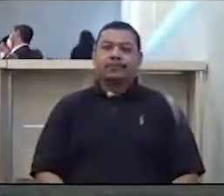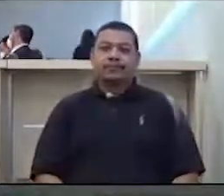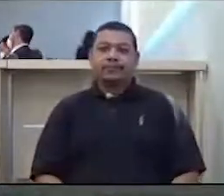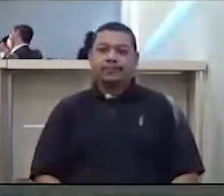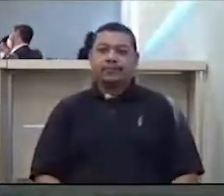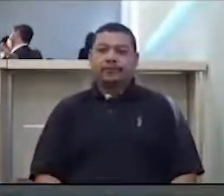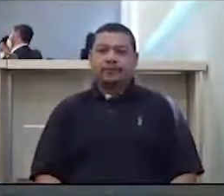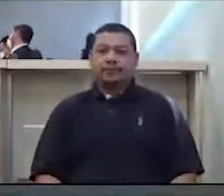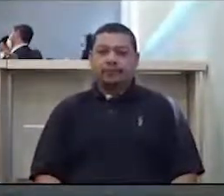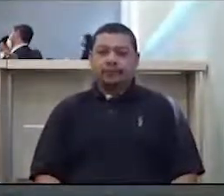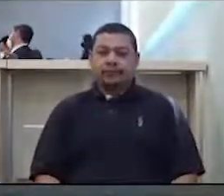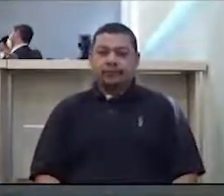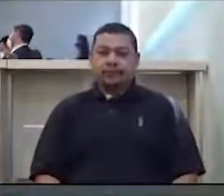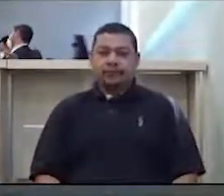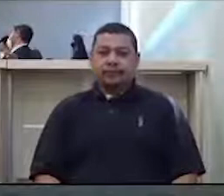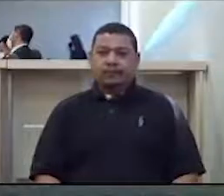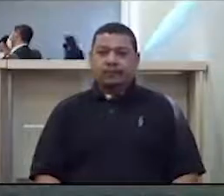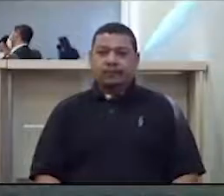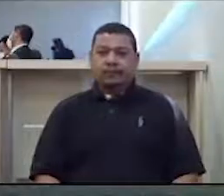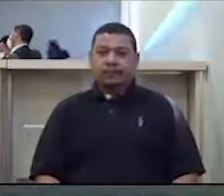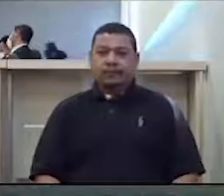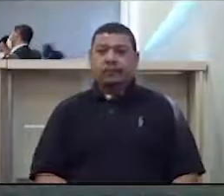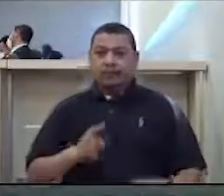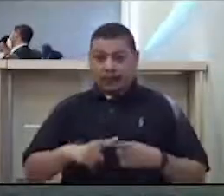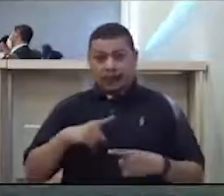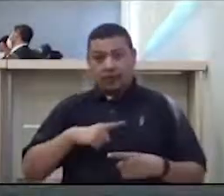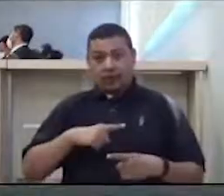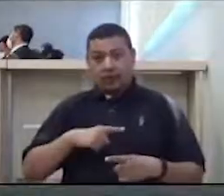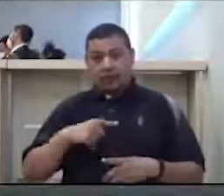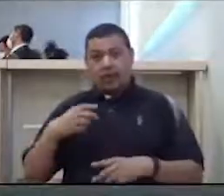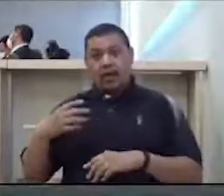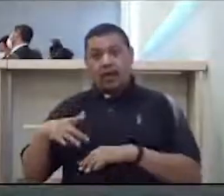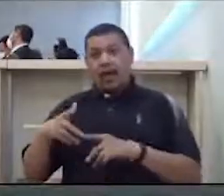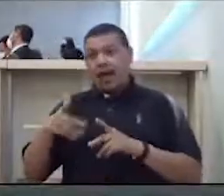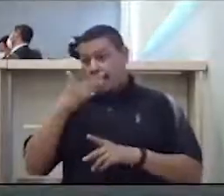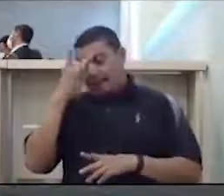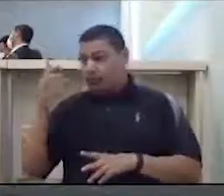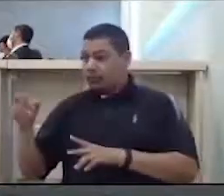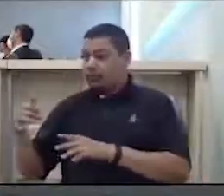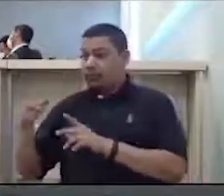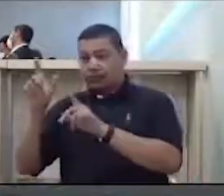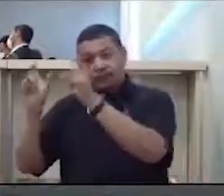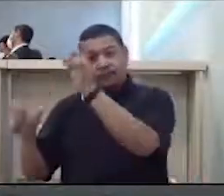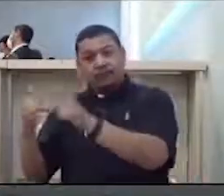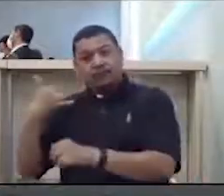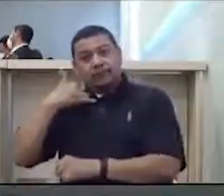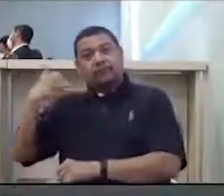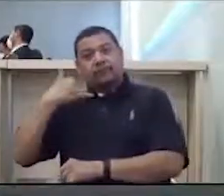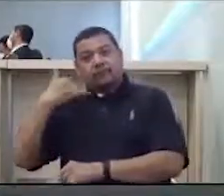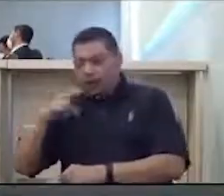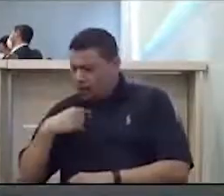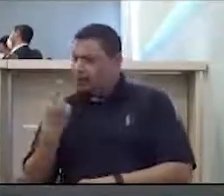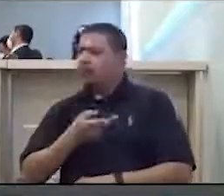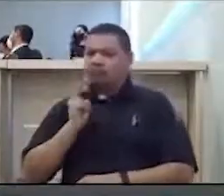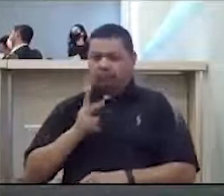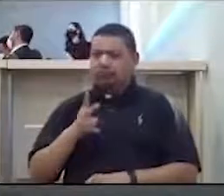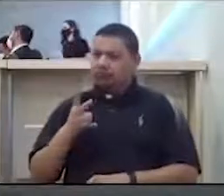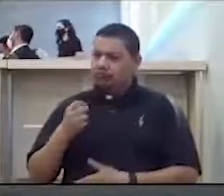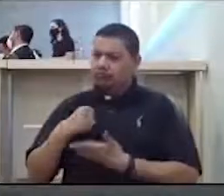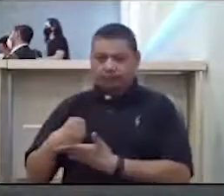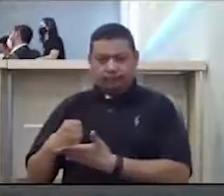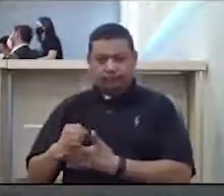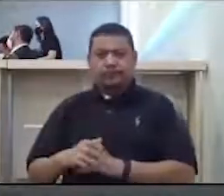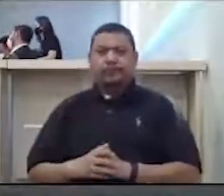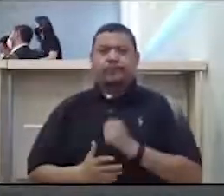as necessidades do povo, o povo ligando, e a gente estamos sempre ativo,